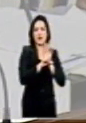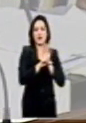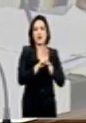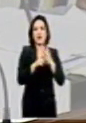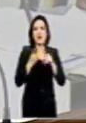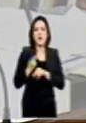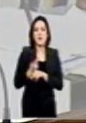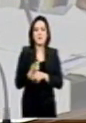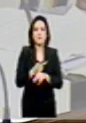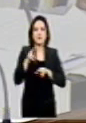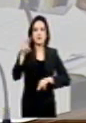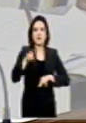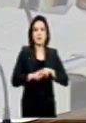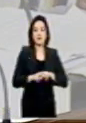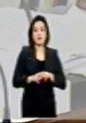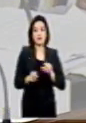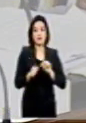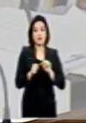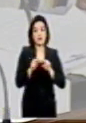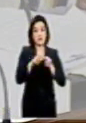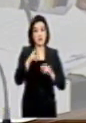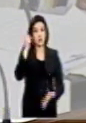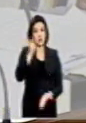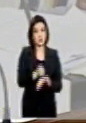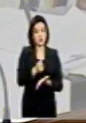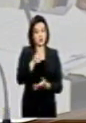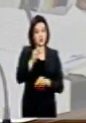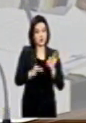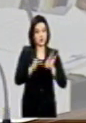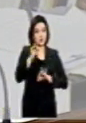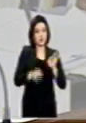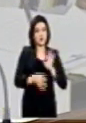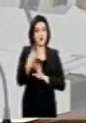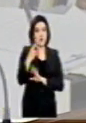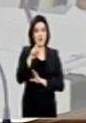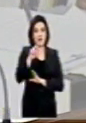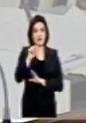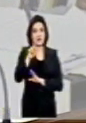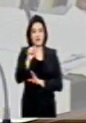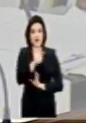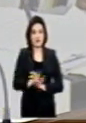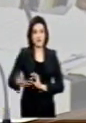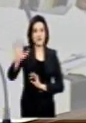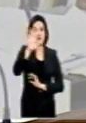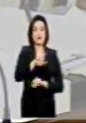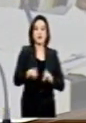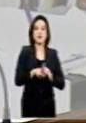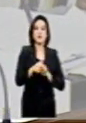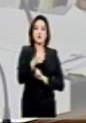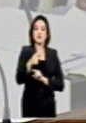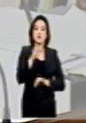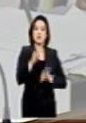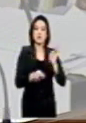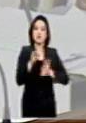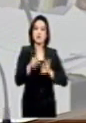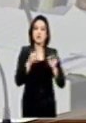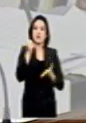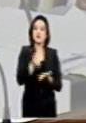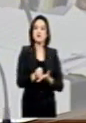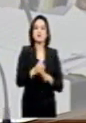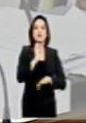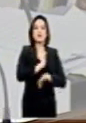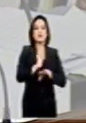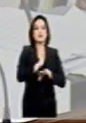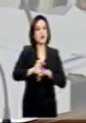juízo da 4ª Vara Federal e do 2º Juízo Especial Federal Criminal da Seção Judiciária do Estado do Pará, nos